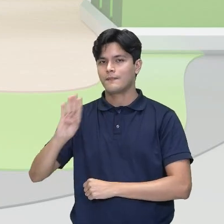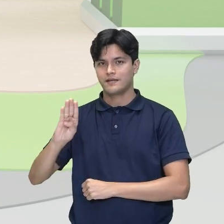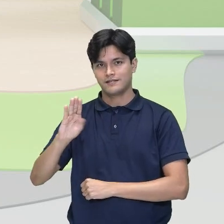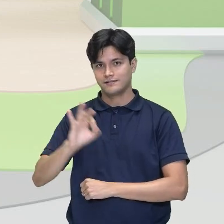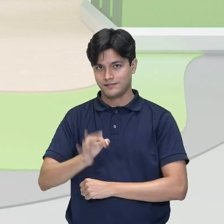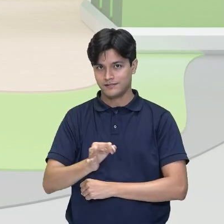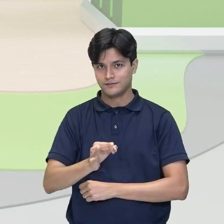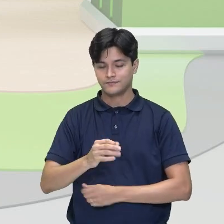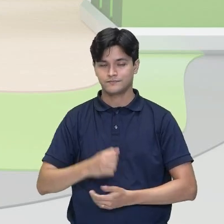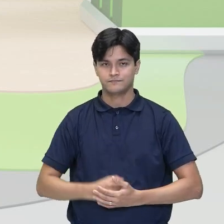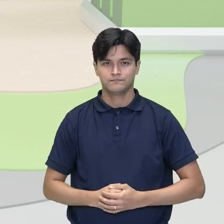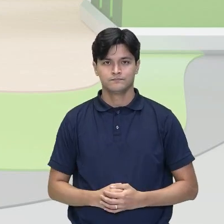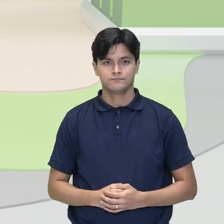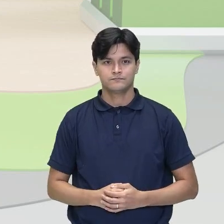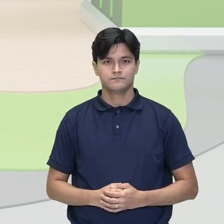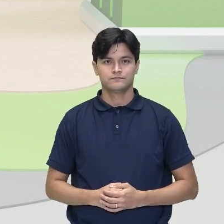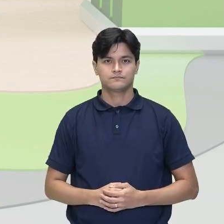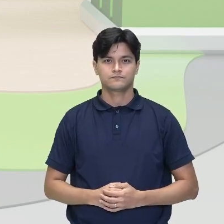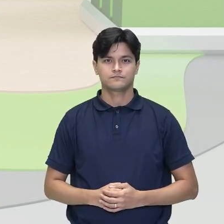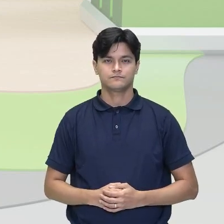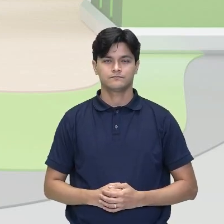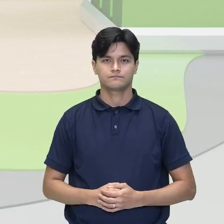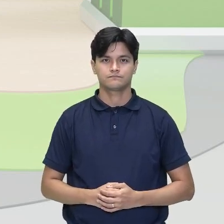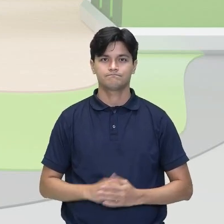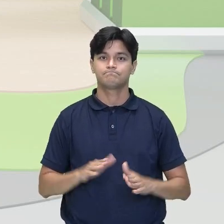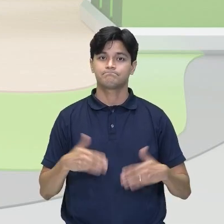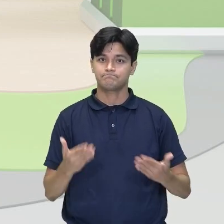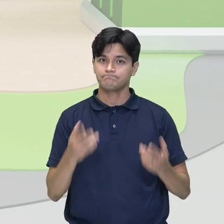Muito bem, certo? Então, viram